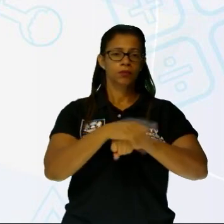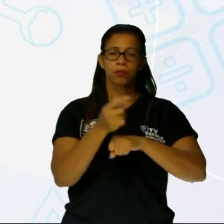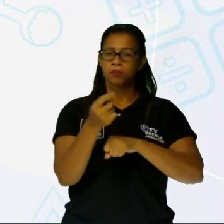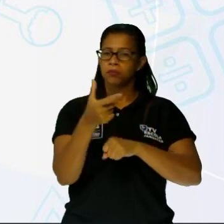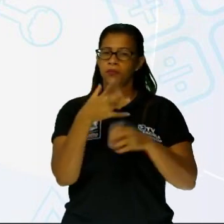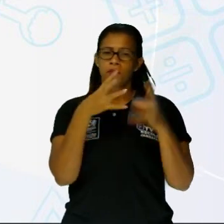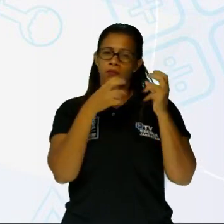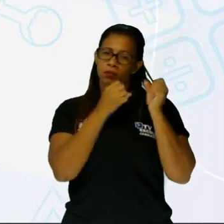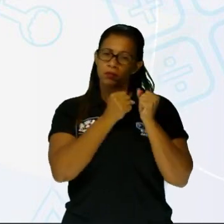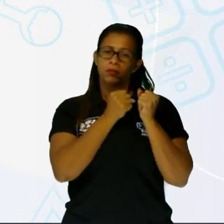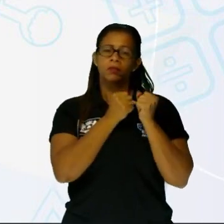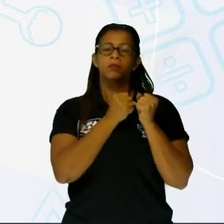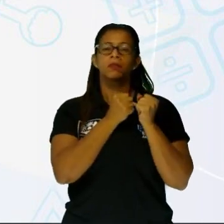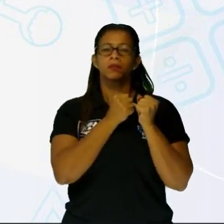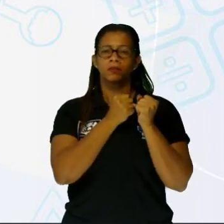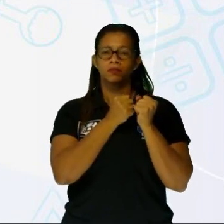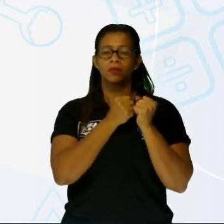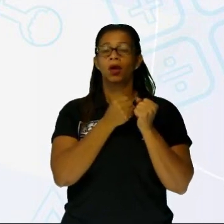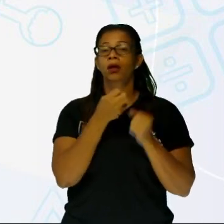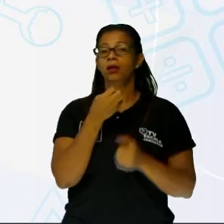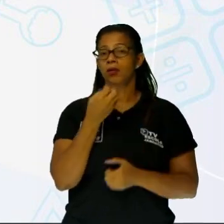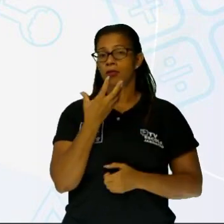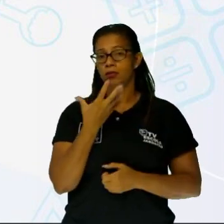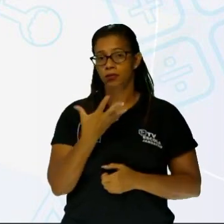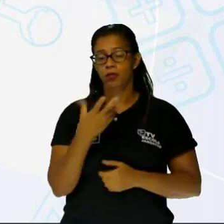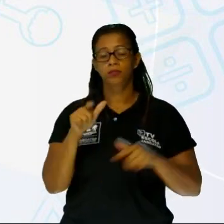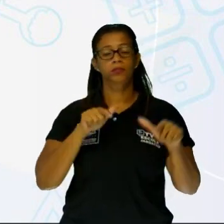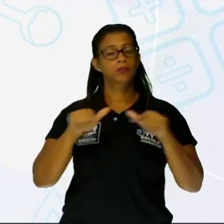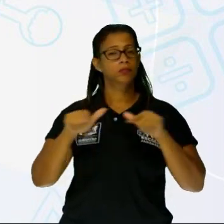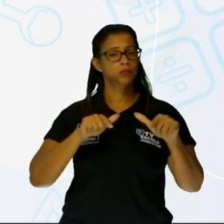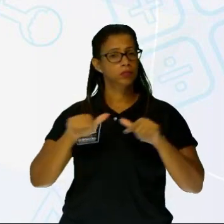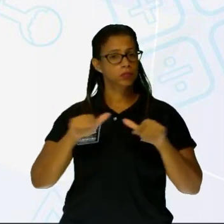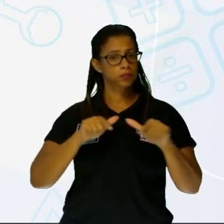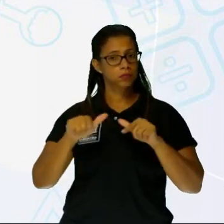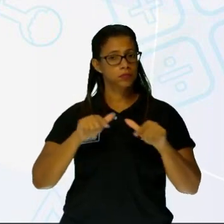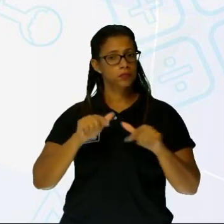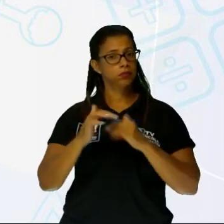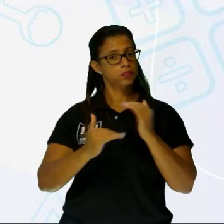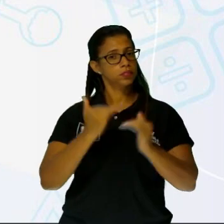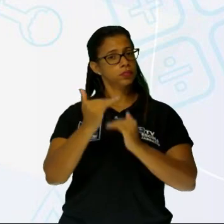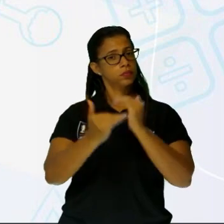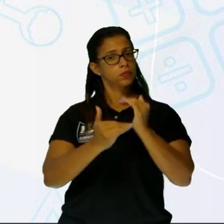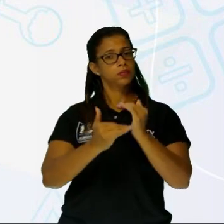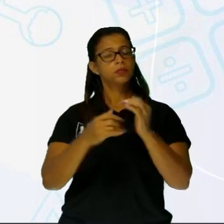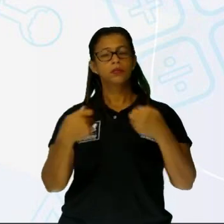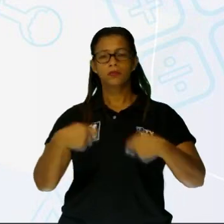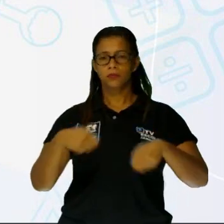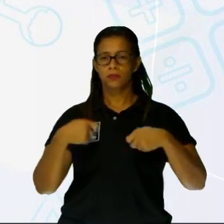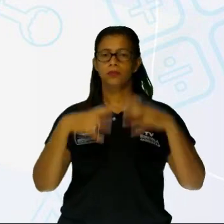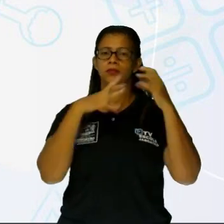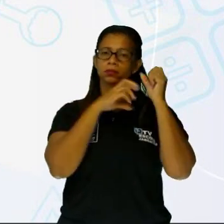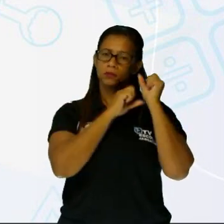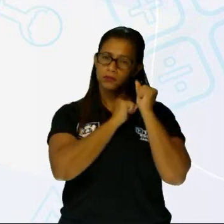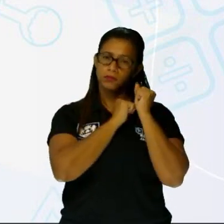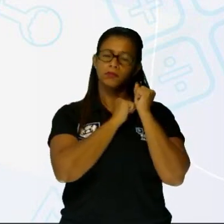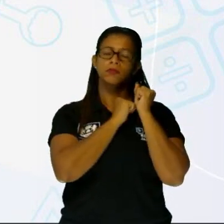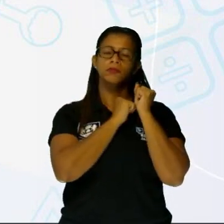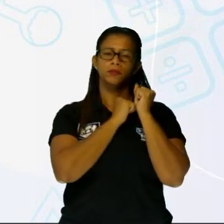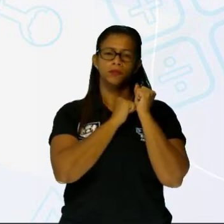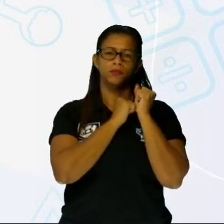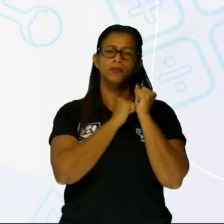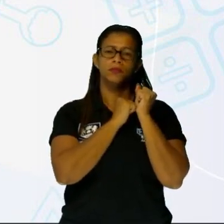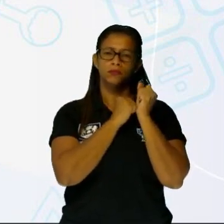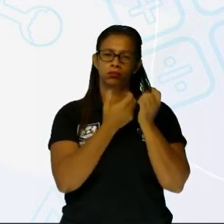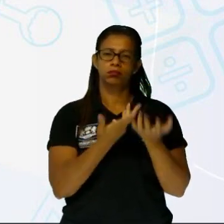Então, para que ele tenha um bom desempenho no trabalho, ele devia dormir mais, para não estar dormindo no trabalho. Olha só, pode pegar mal,